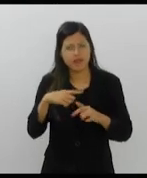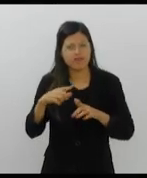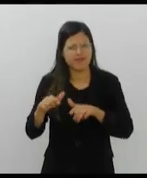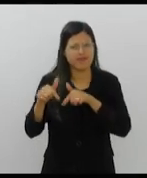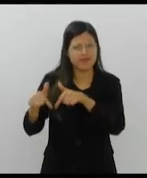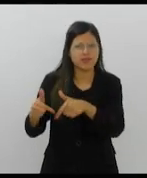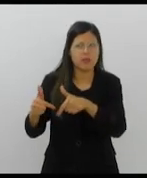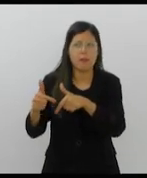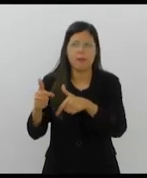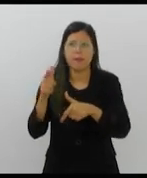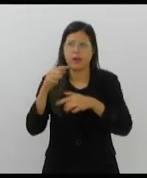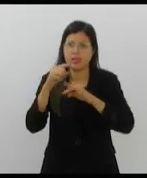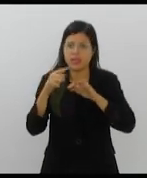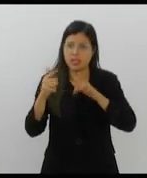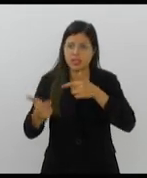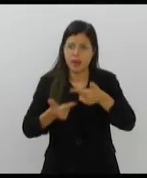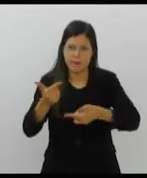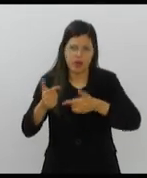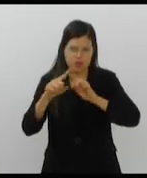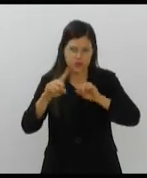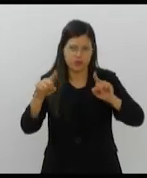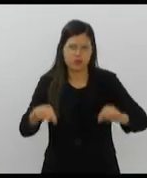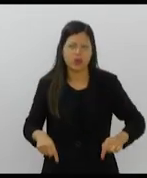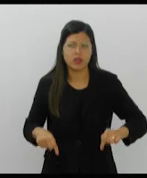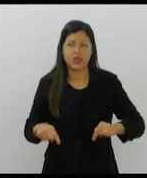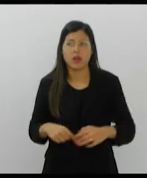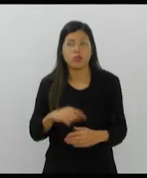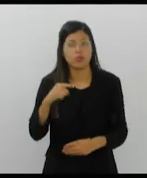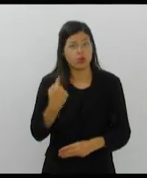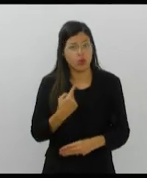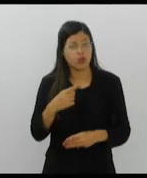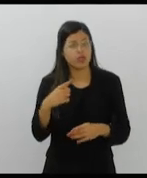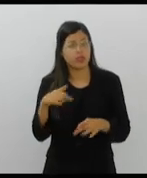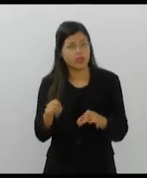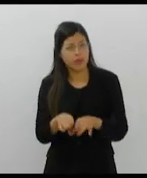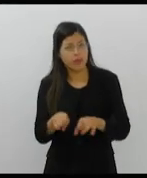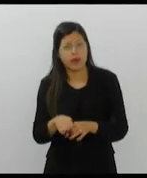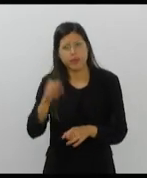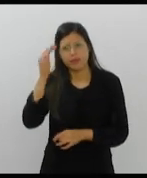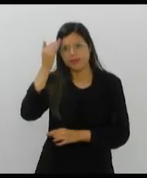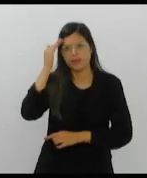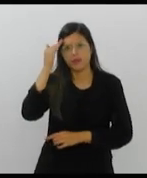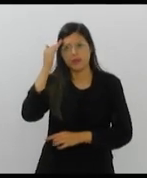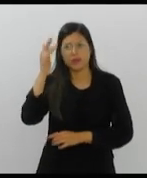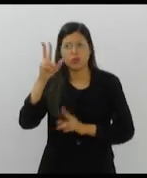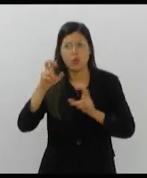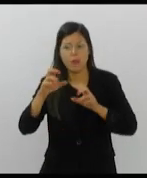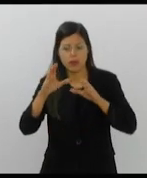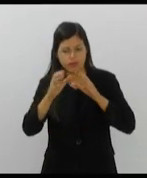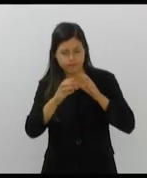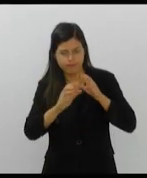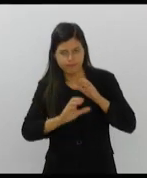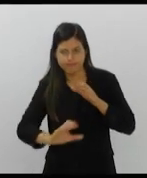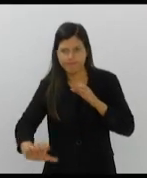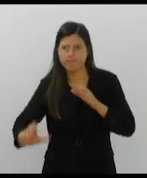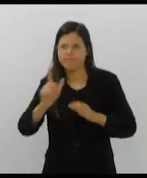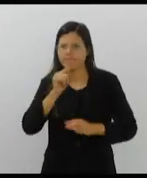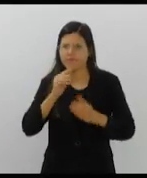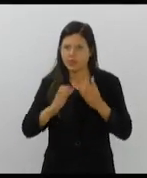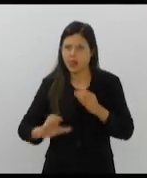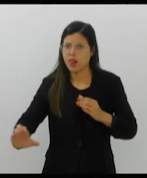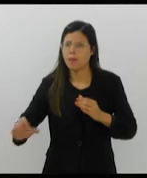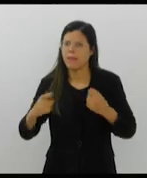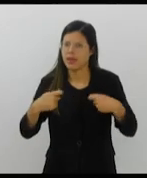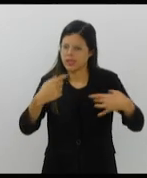e esgoto tratado de qualidade, nós também entendemos que a questão do saneamento precisa ser uma questão nacionalmente